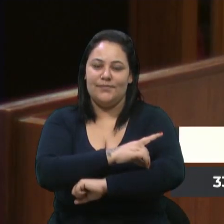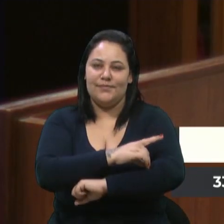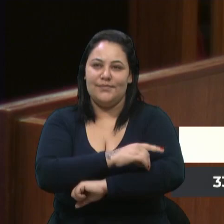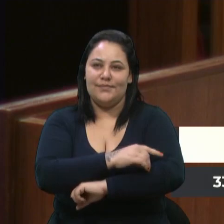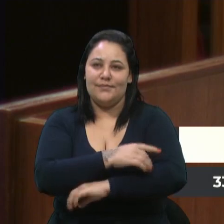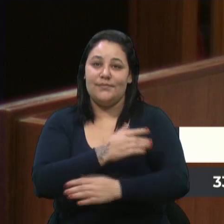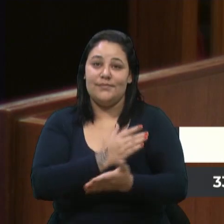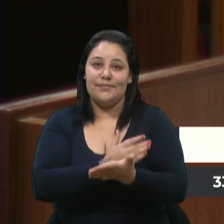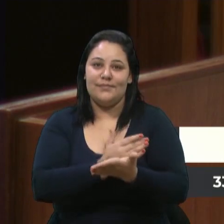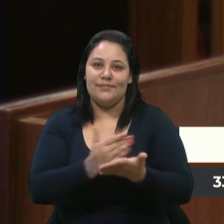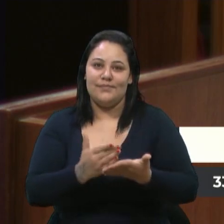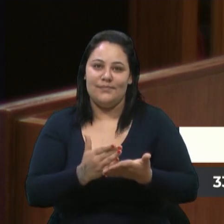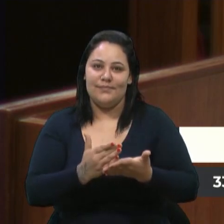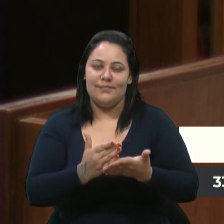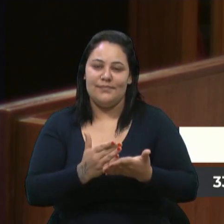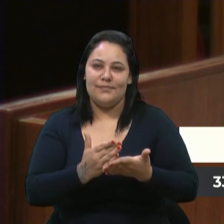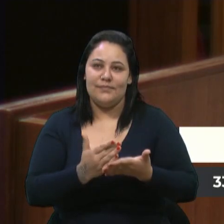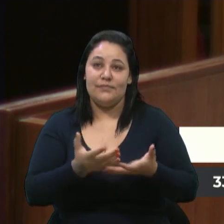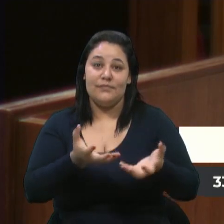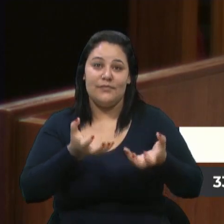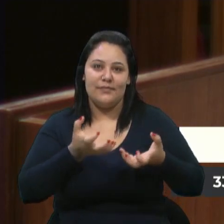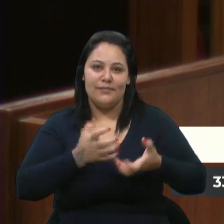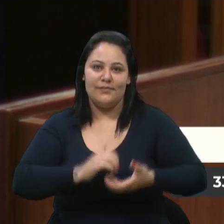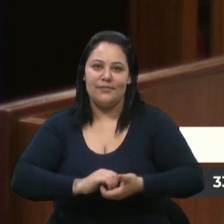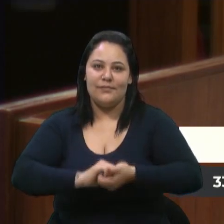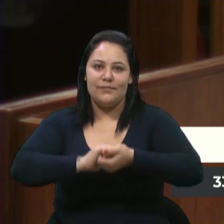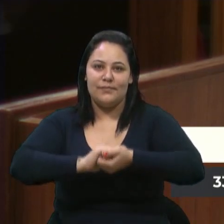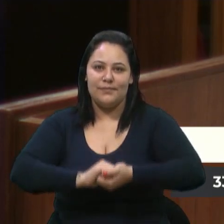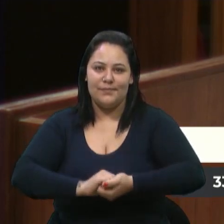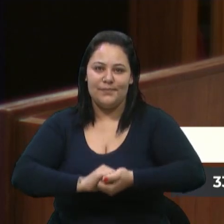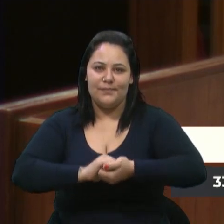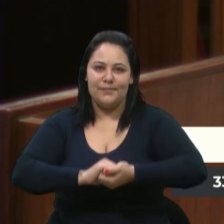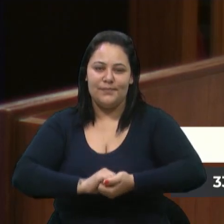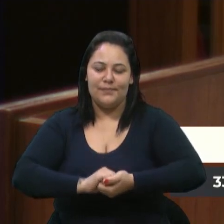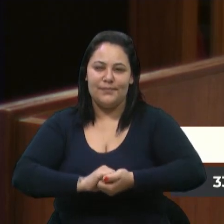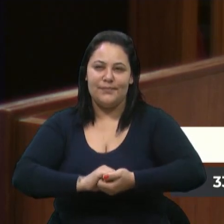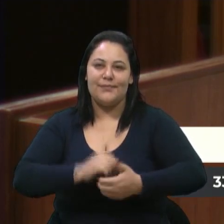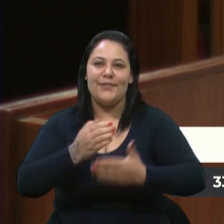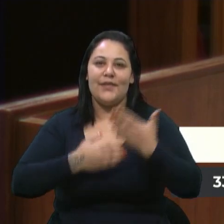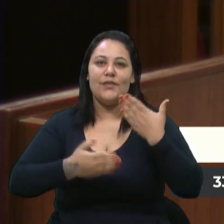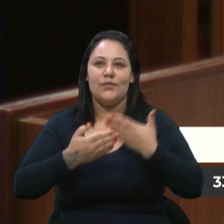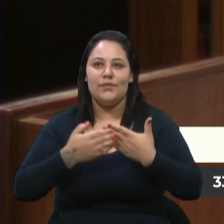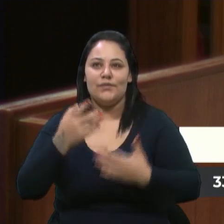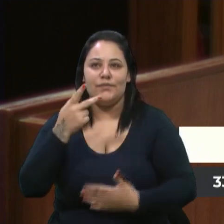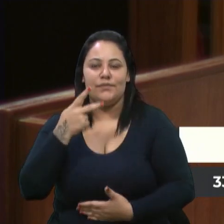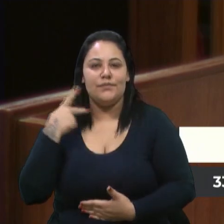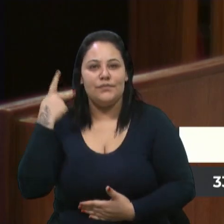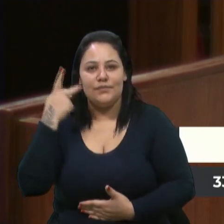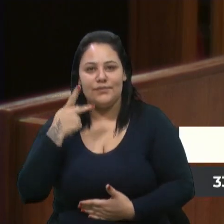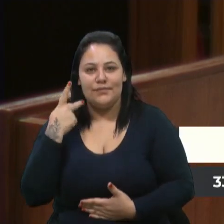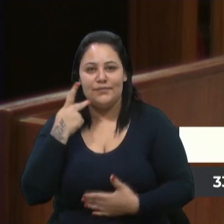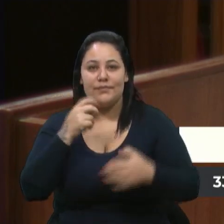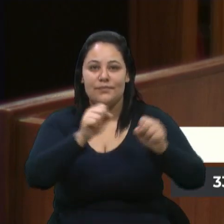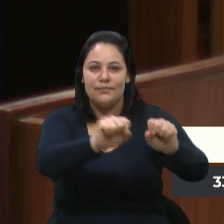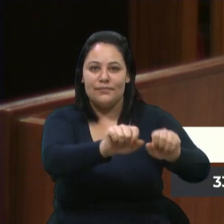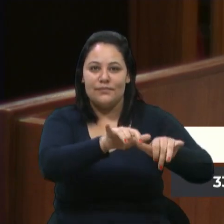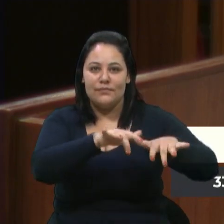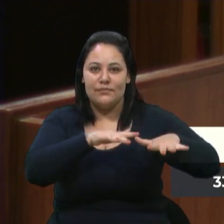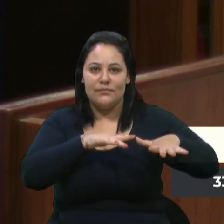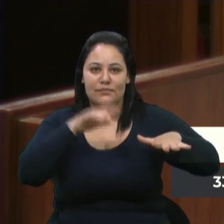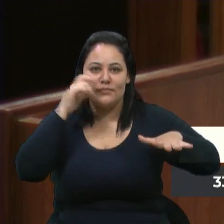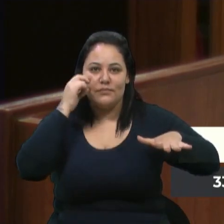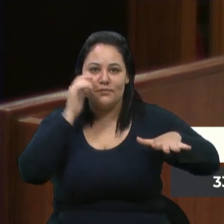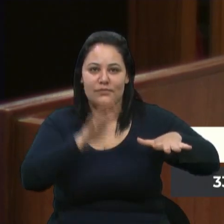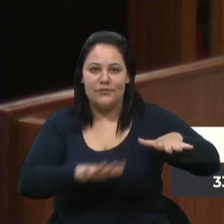Inicialmente, eu gostaria de cumprimentar a todos os vereadores, a plateia em geral, aos